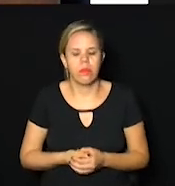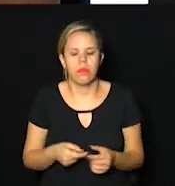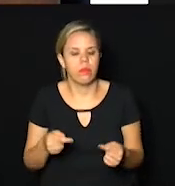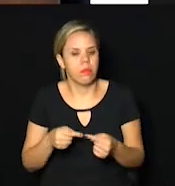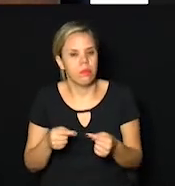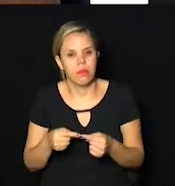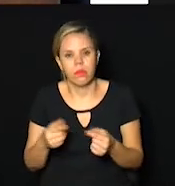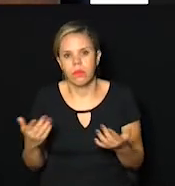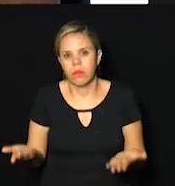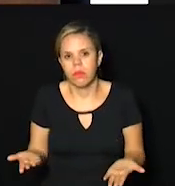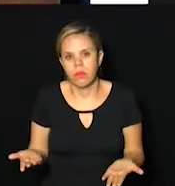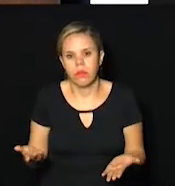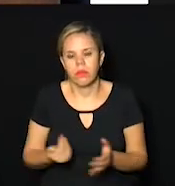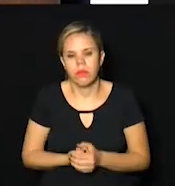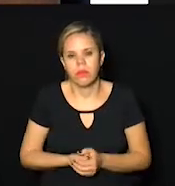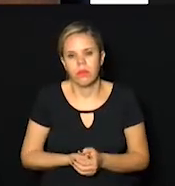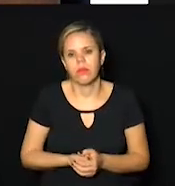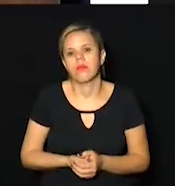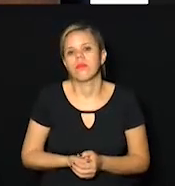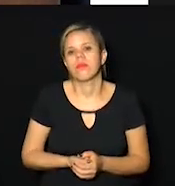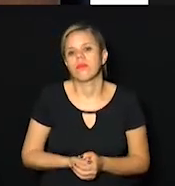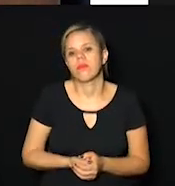justamente para que